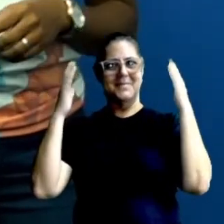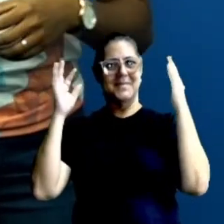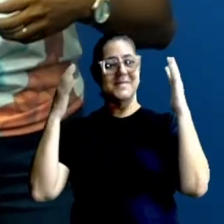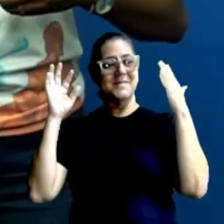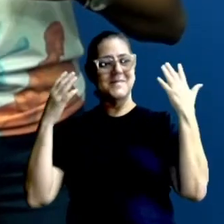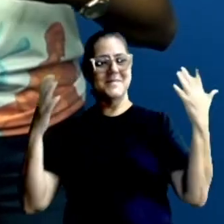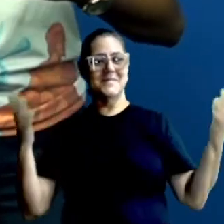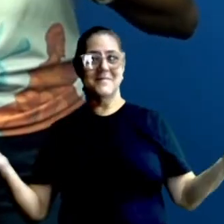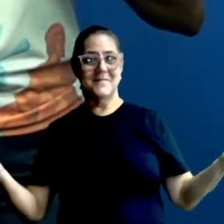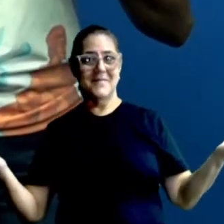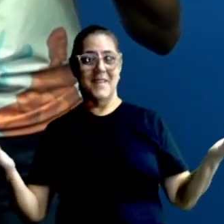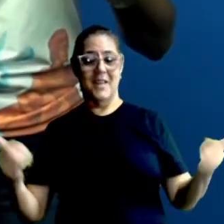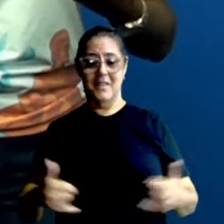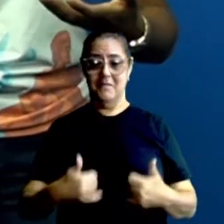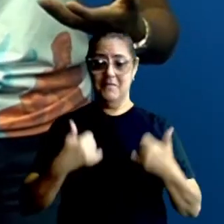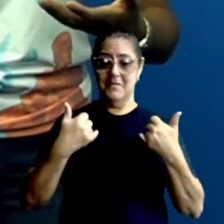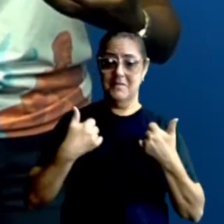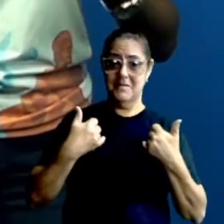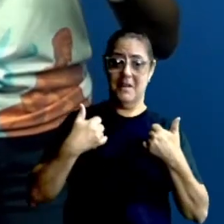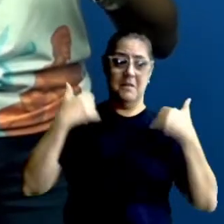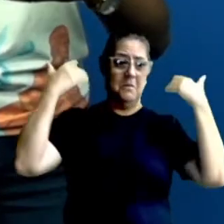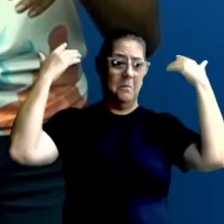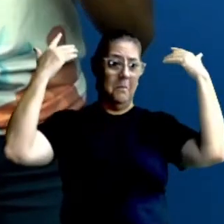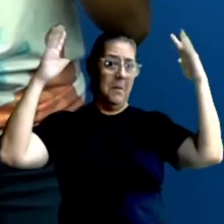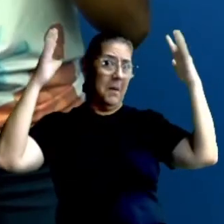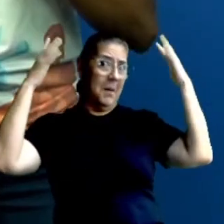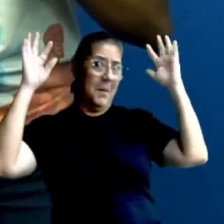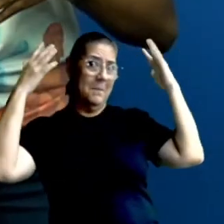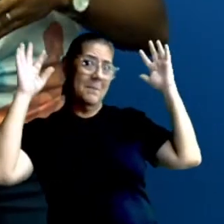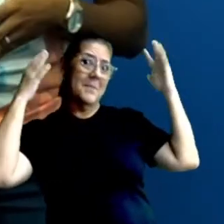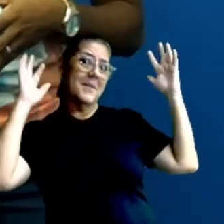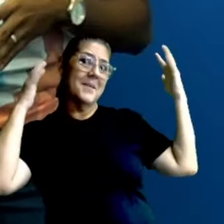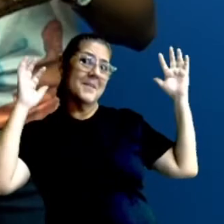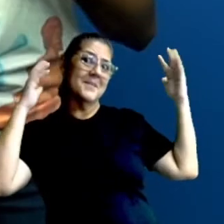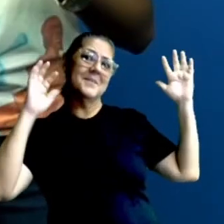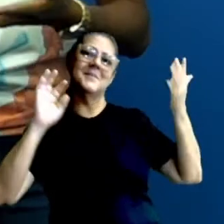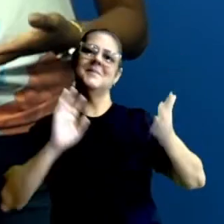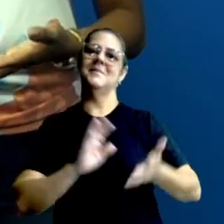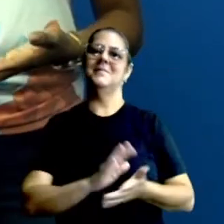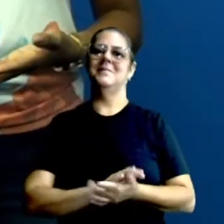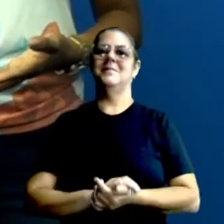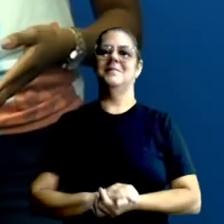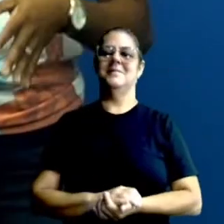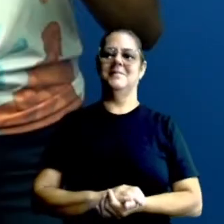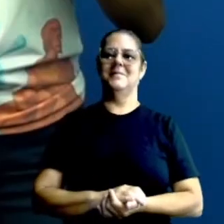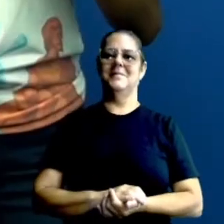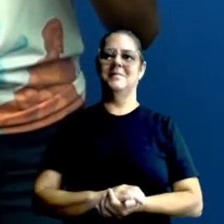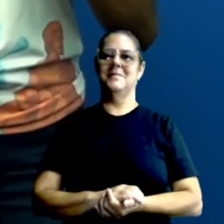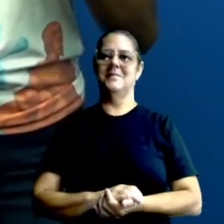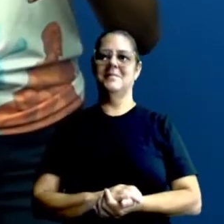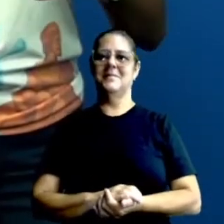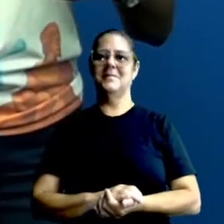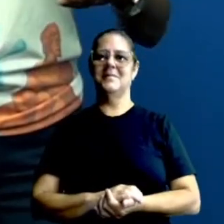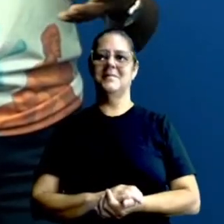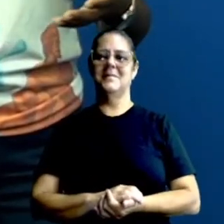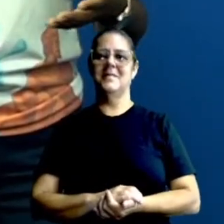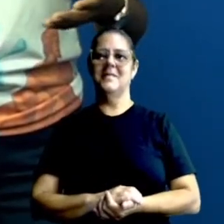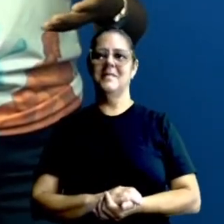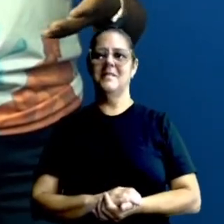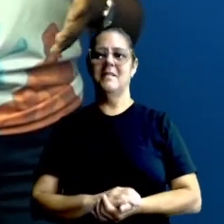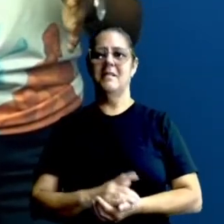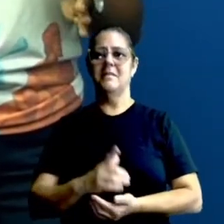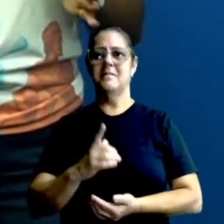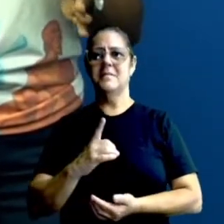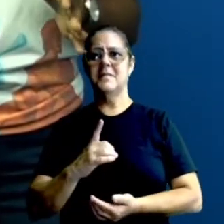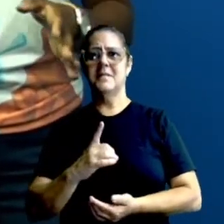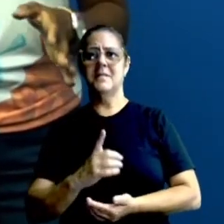você chegar perto de alguém que você quiser saudar como Parabéns lembra Sempre completo lexans e por último